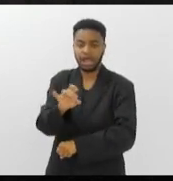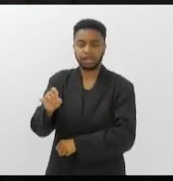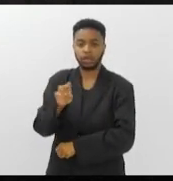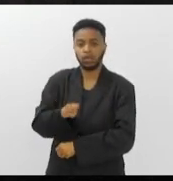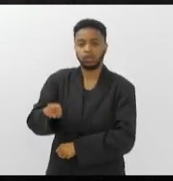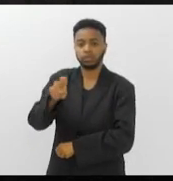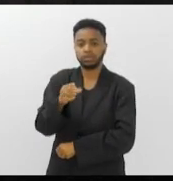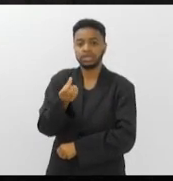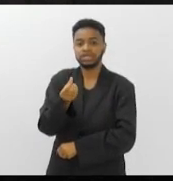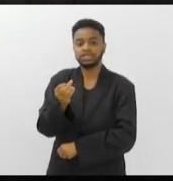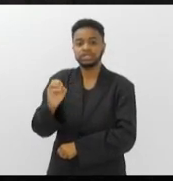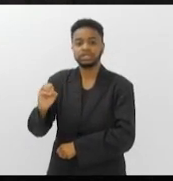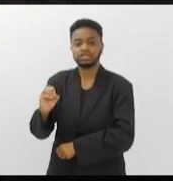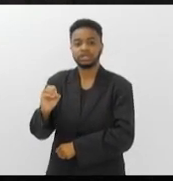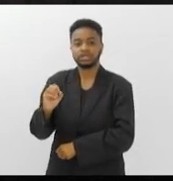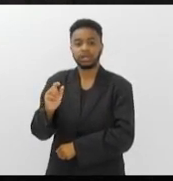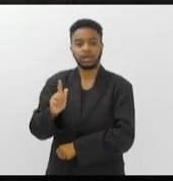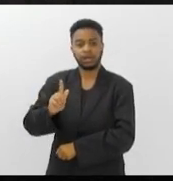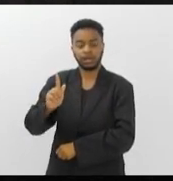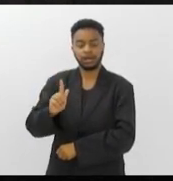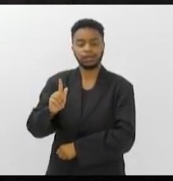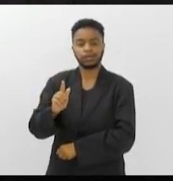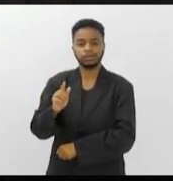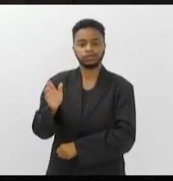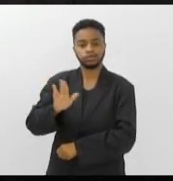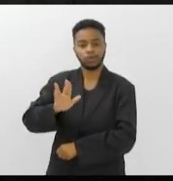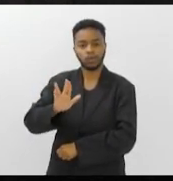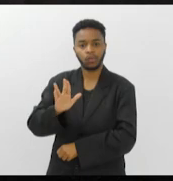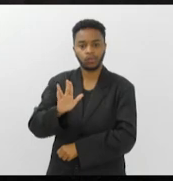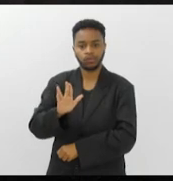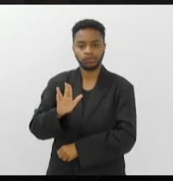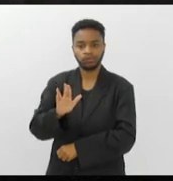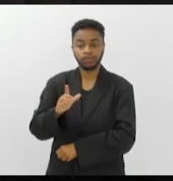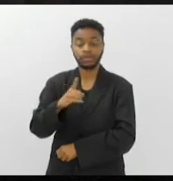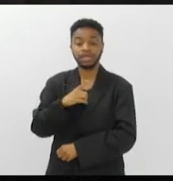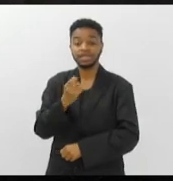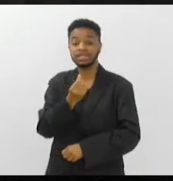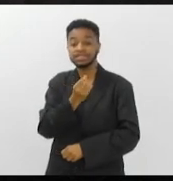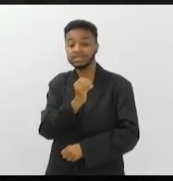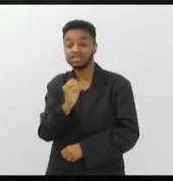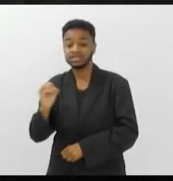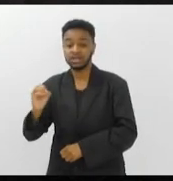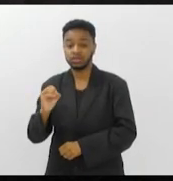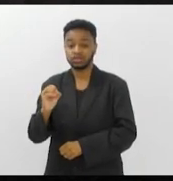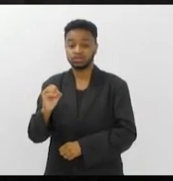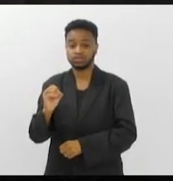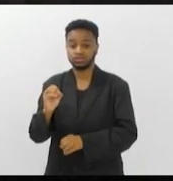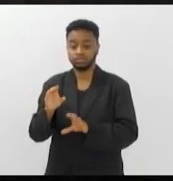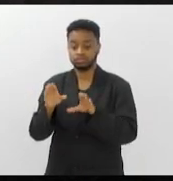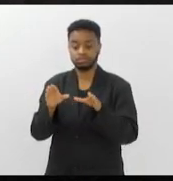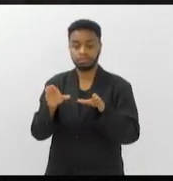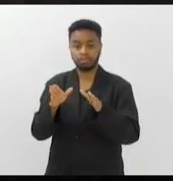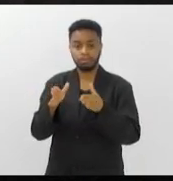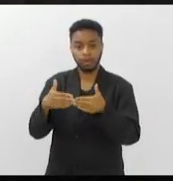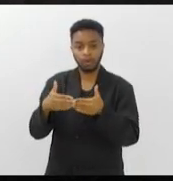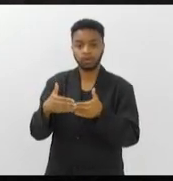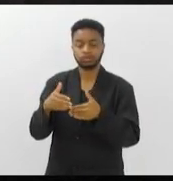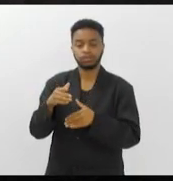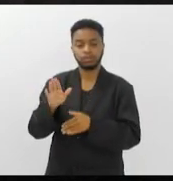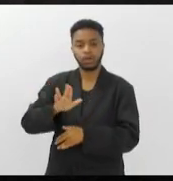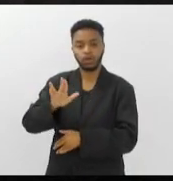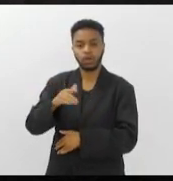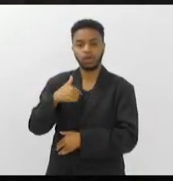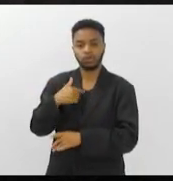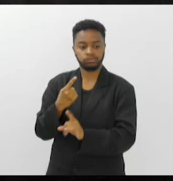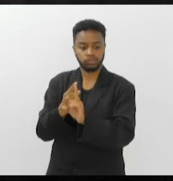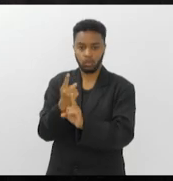60 dólares de maconha no bolso. São 600 dólares de maconha. Aí eu abordo um, eu